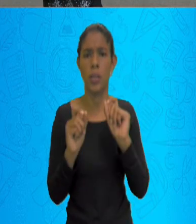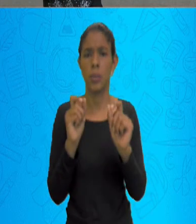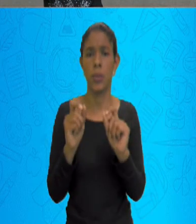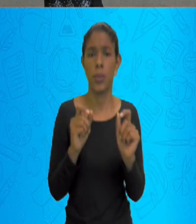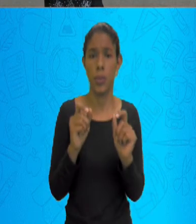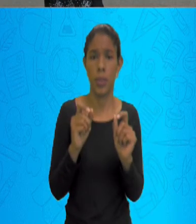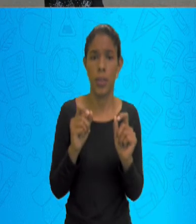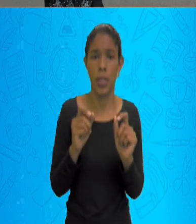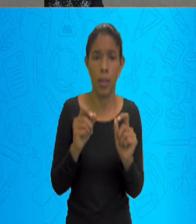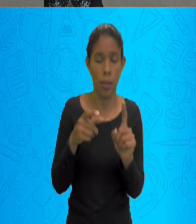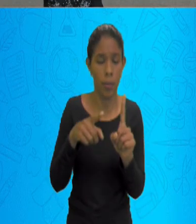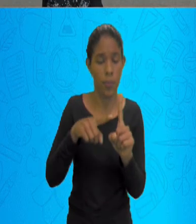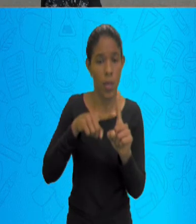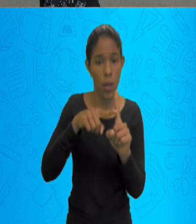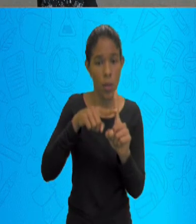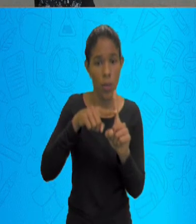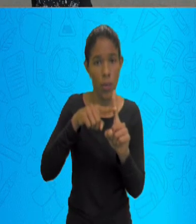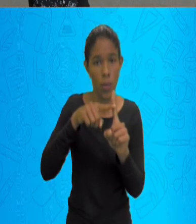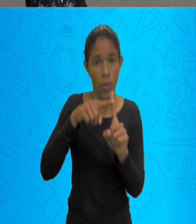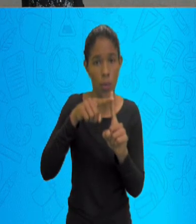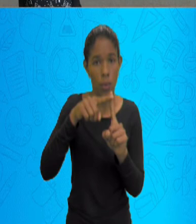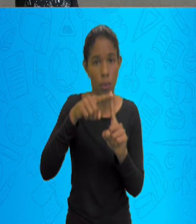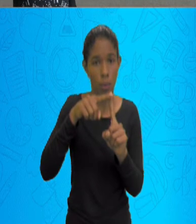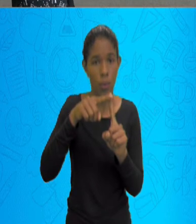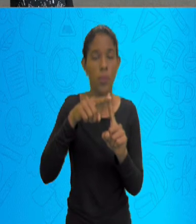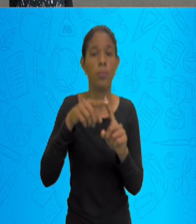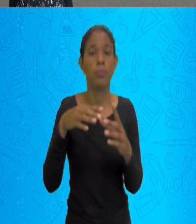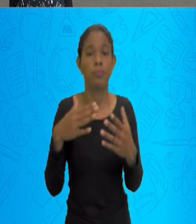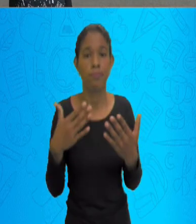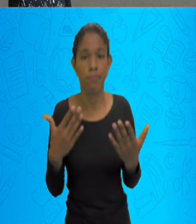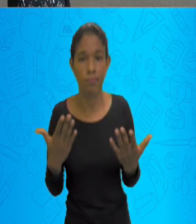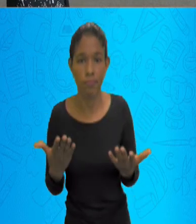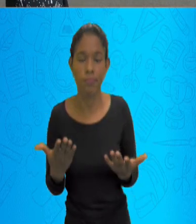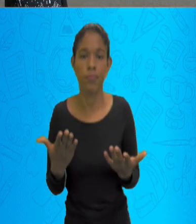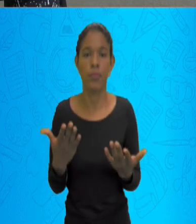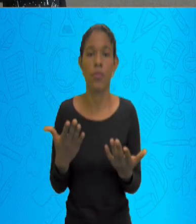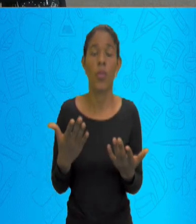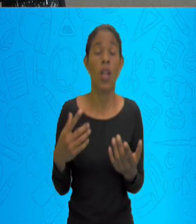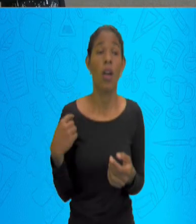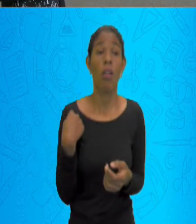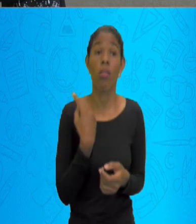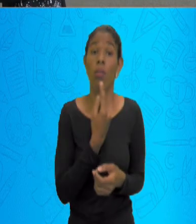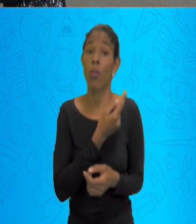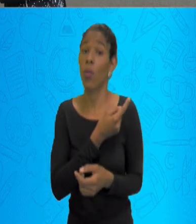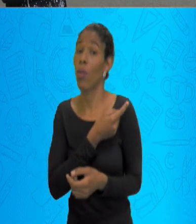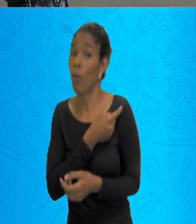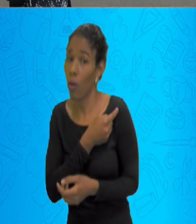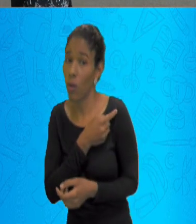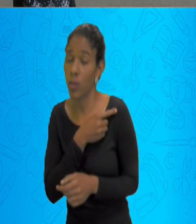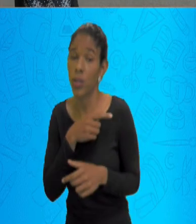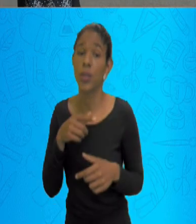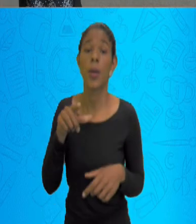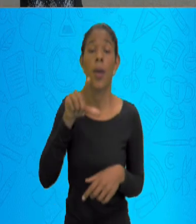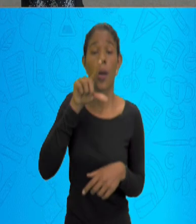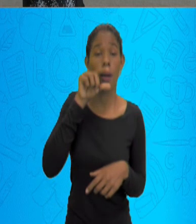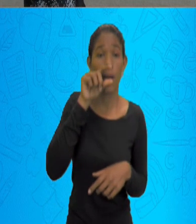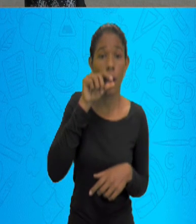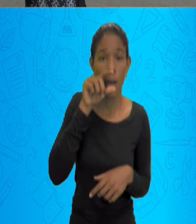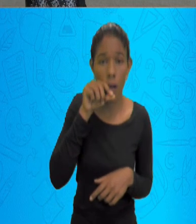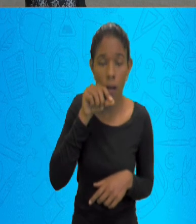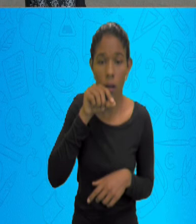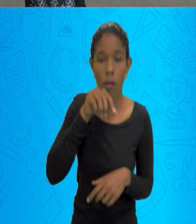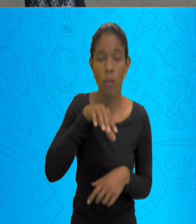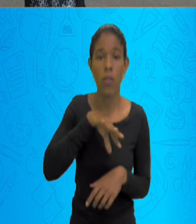mamíferos, das aves, de nós próprios. Nós somos endotermos. Por que nós somos endotermos? Nossa temperatura,